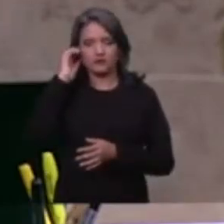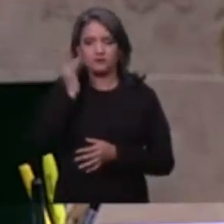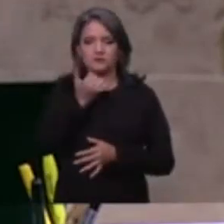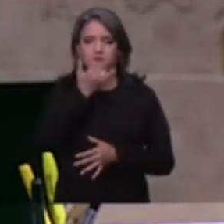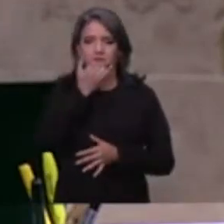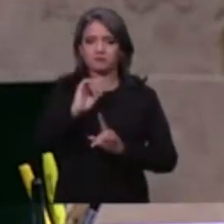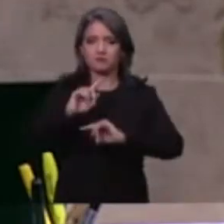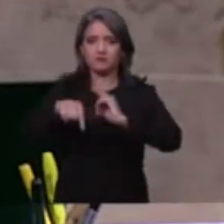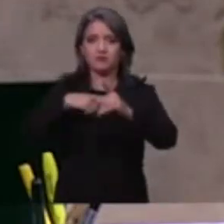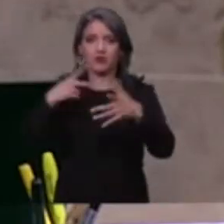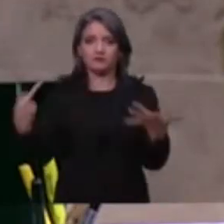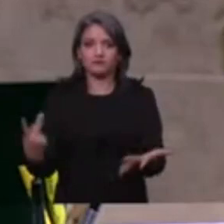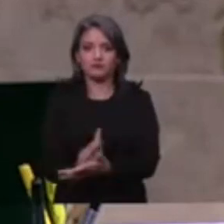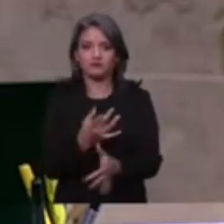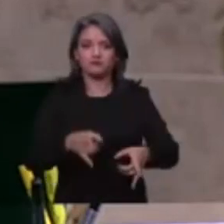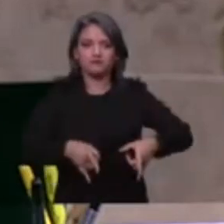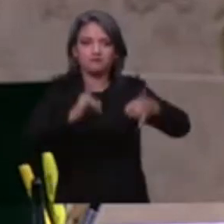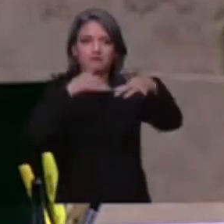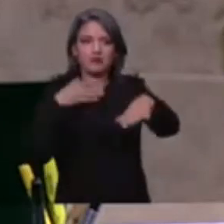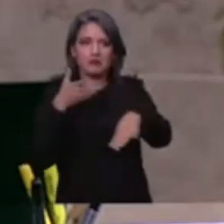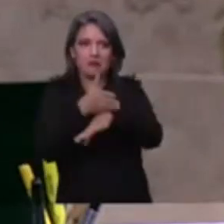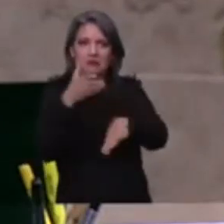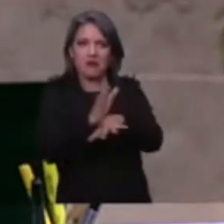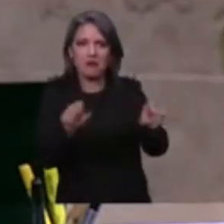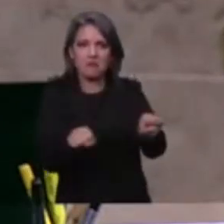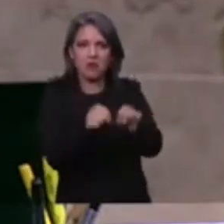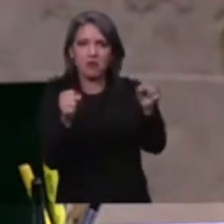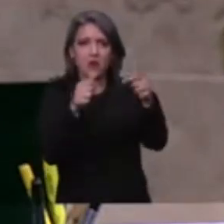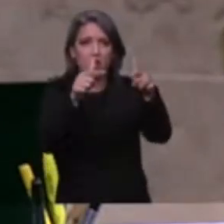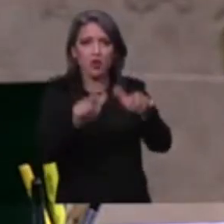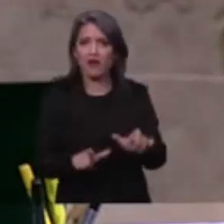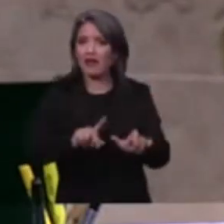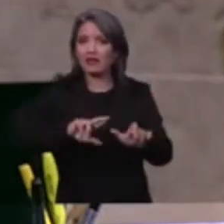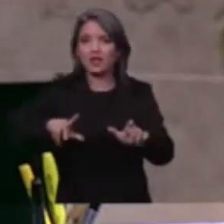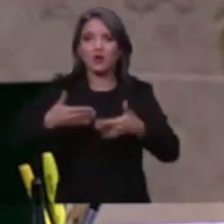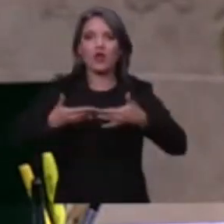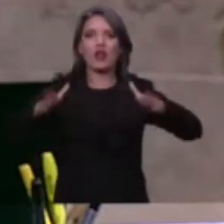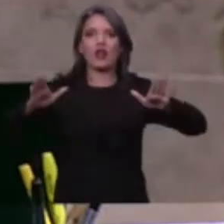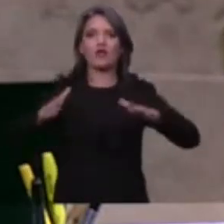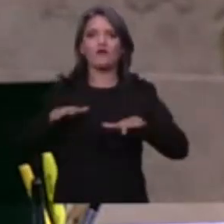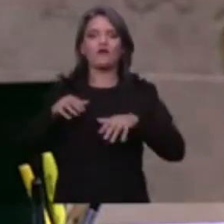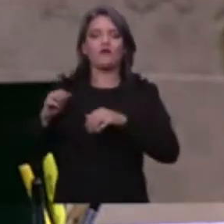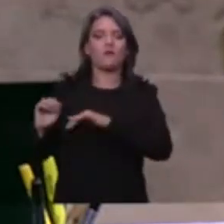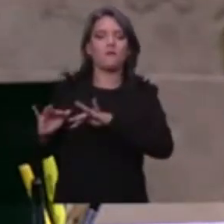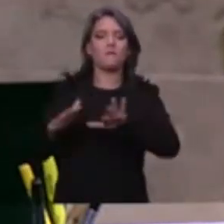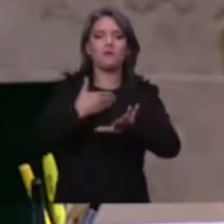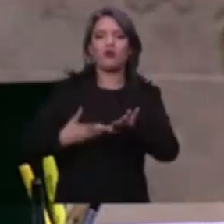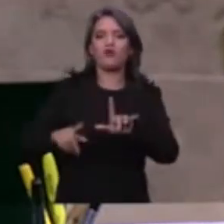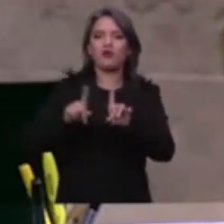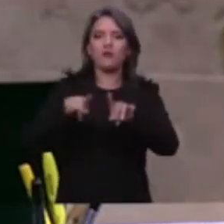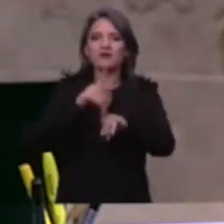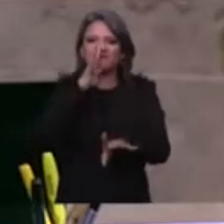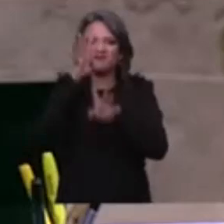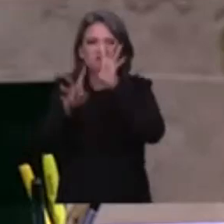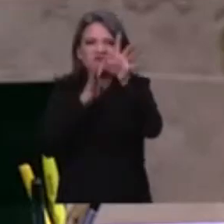ocupação de espaços não abertos ao público, aspirando à execução de um golpe de Estado.